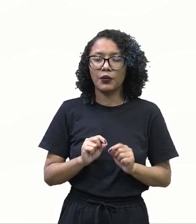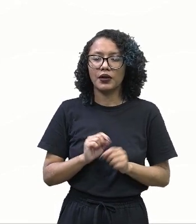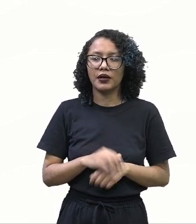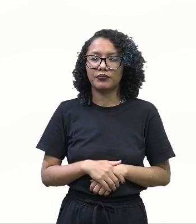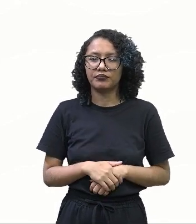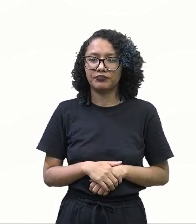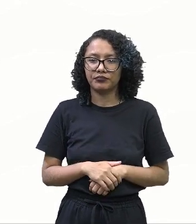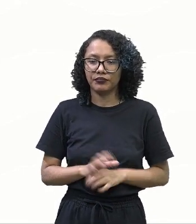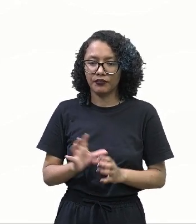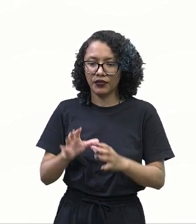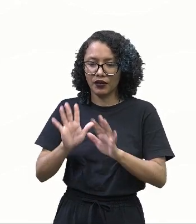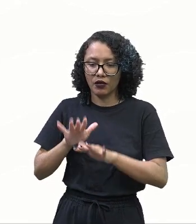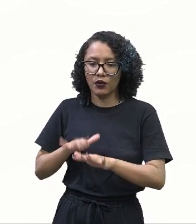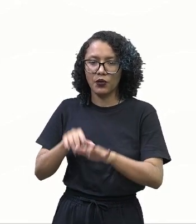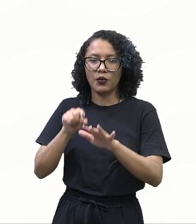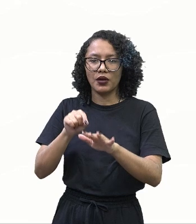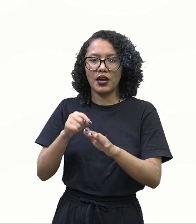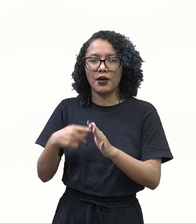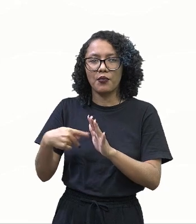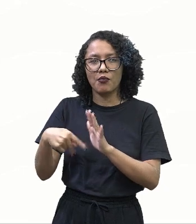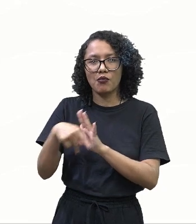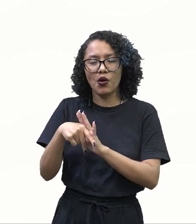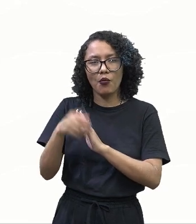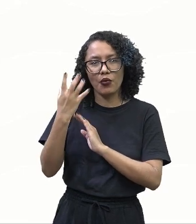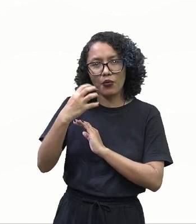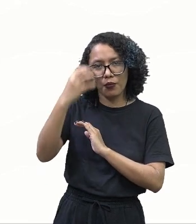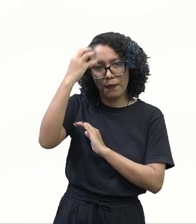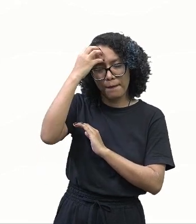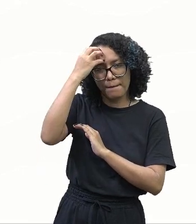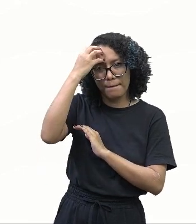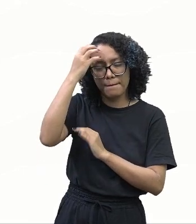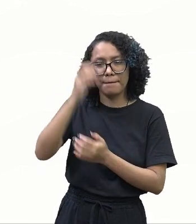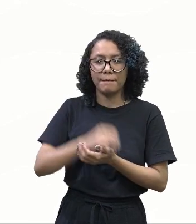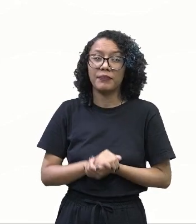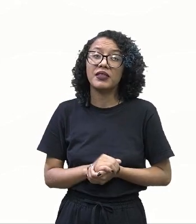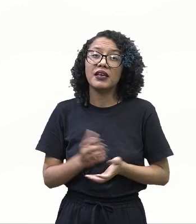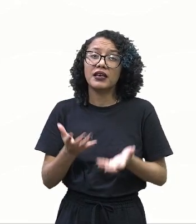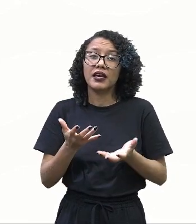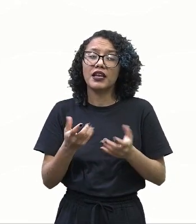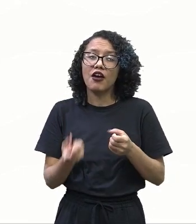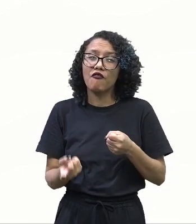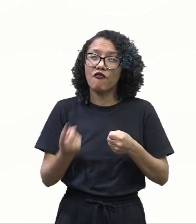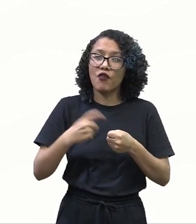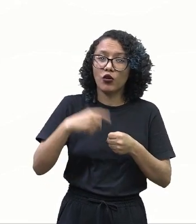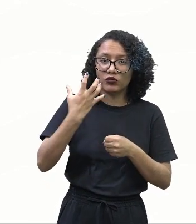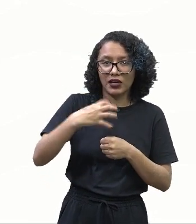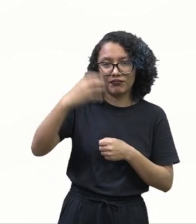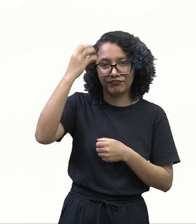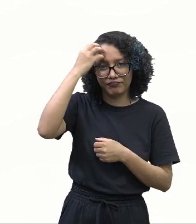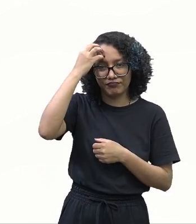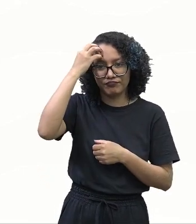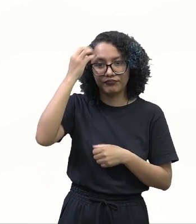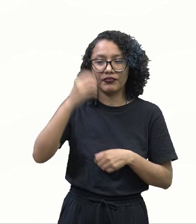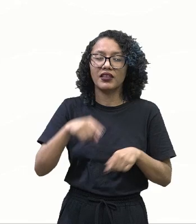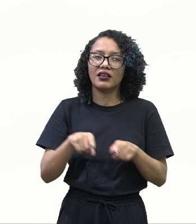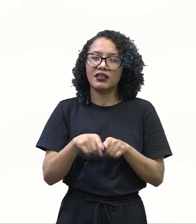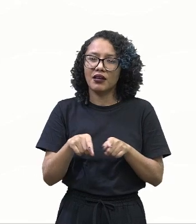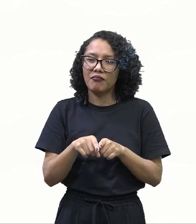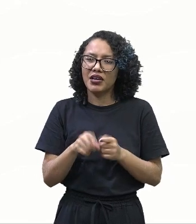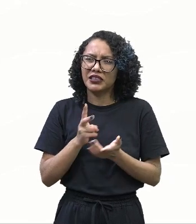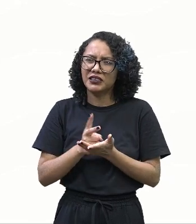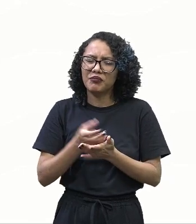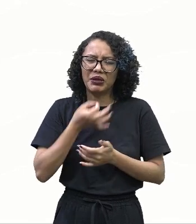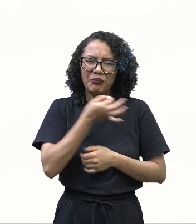como um movimento monarquista, um movimento que queria o retorno da monarquia e que criticava bastante